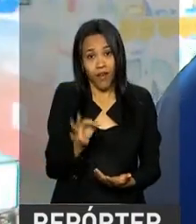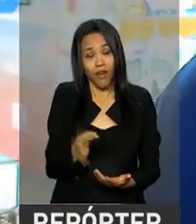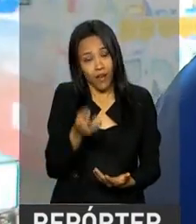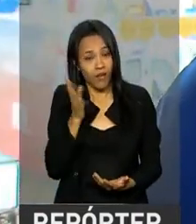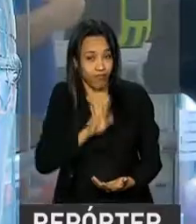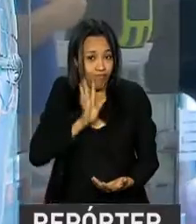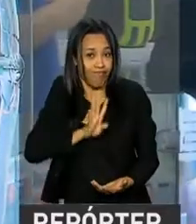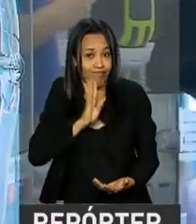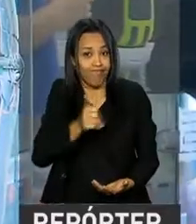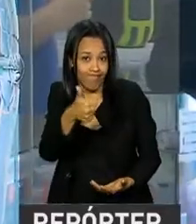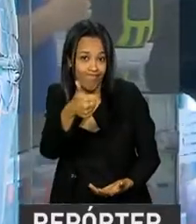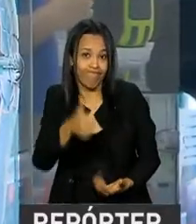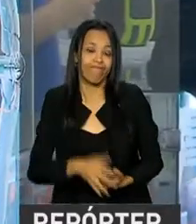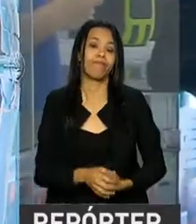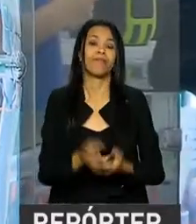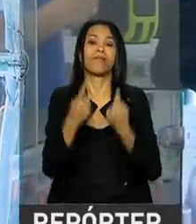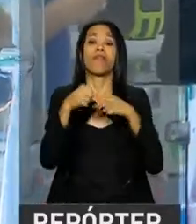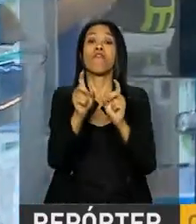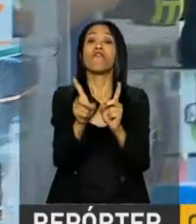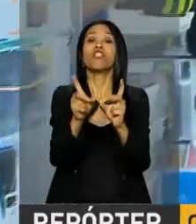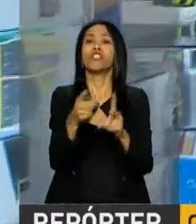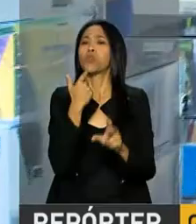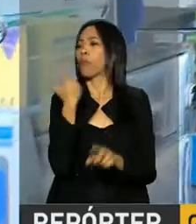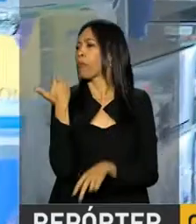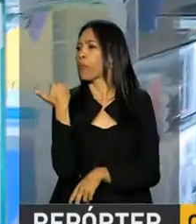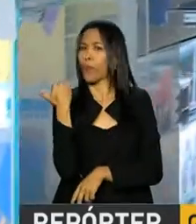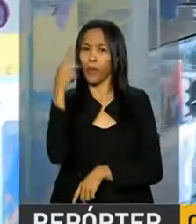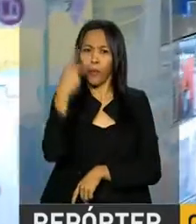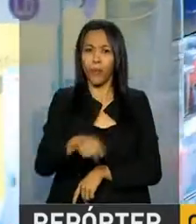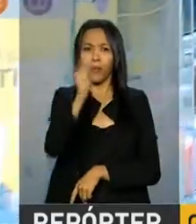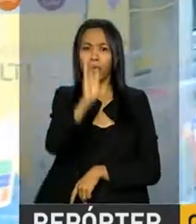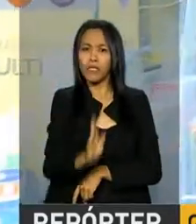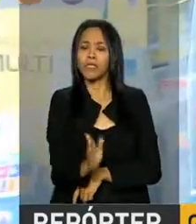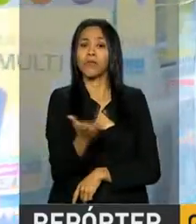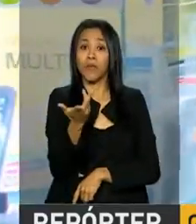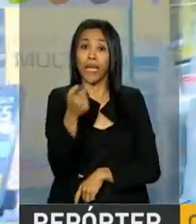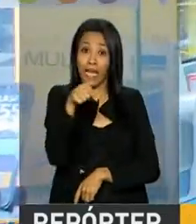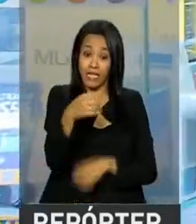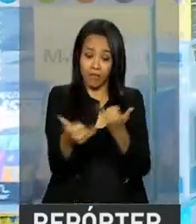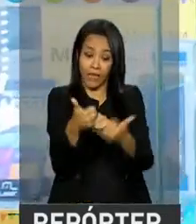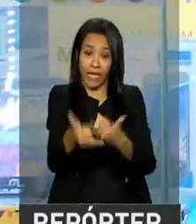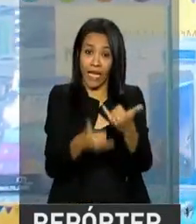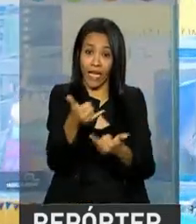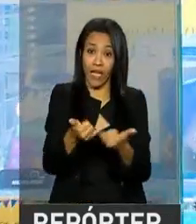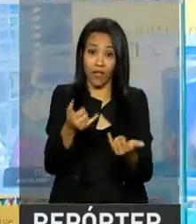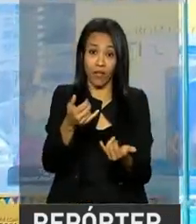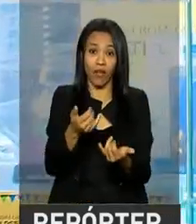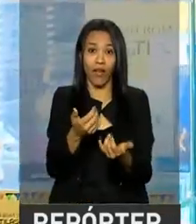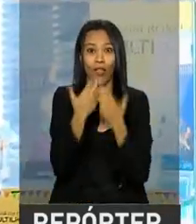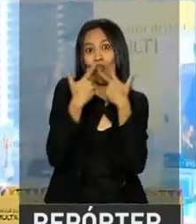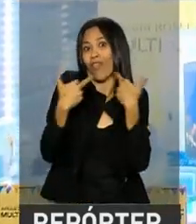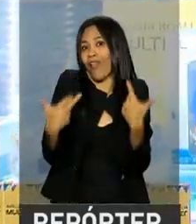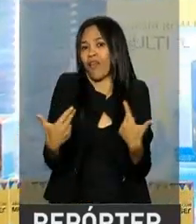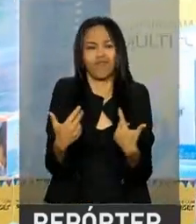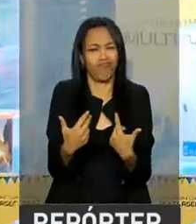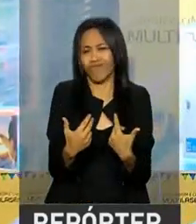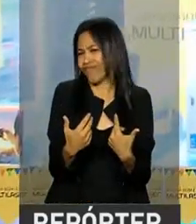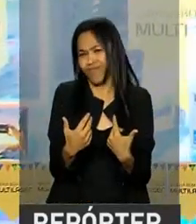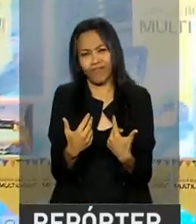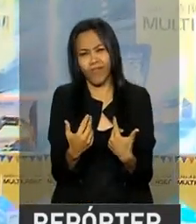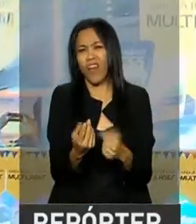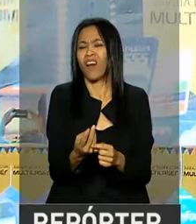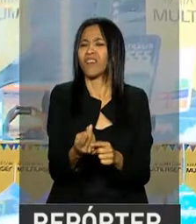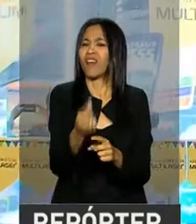bem bacana. Apesar de ser vendido há pouco tempo no Brasil, o brinquedo não é novidade. Ele foi inventado